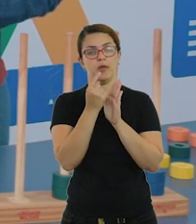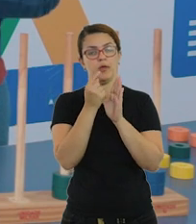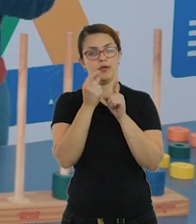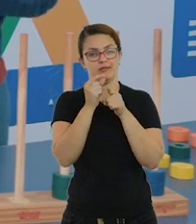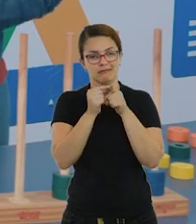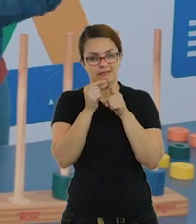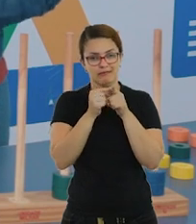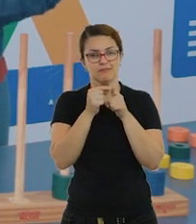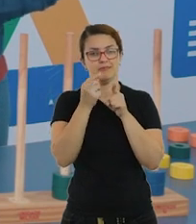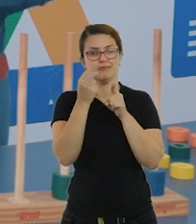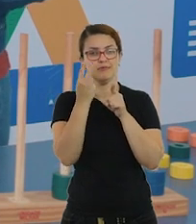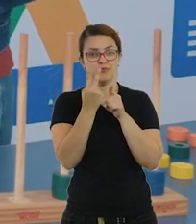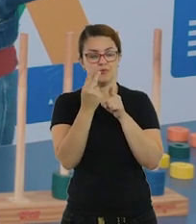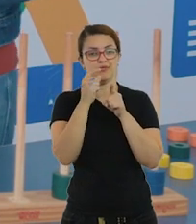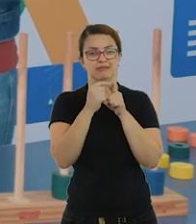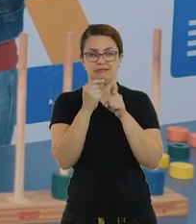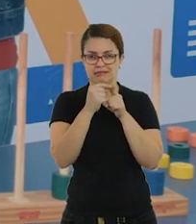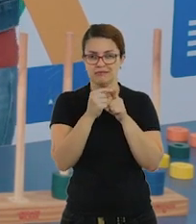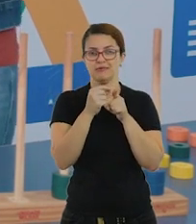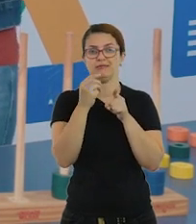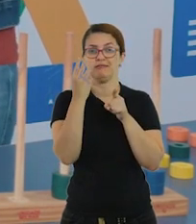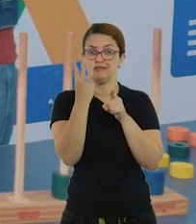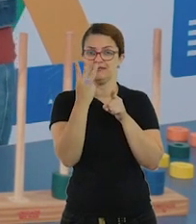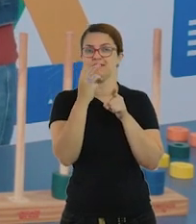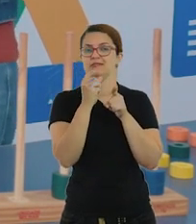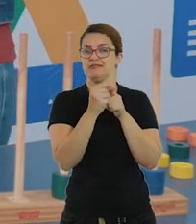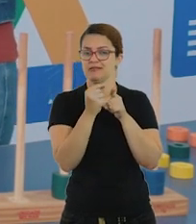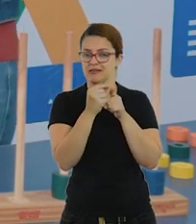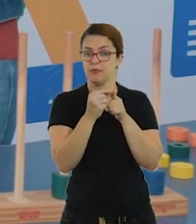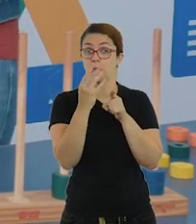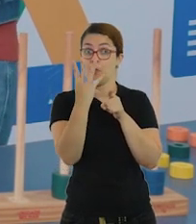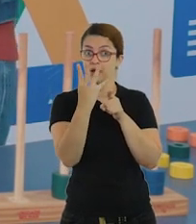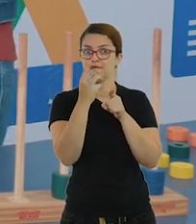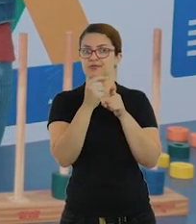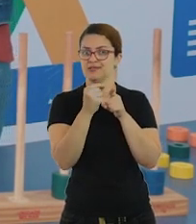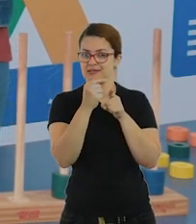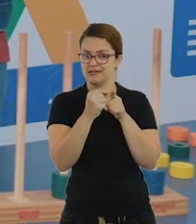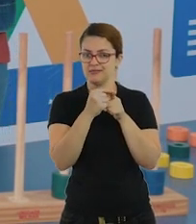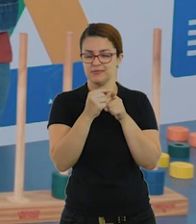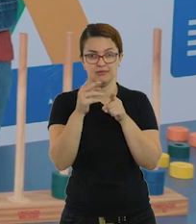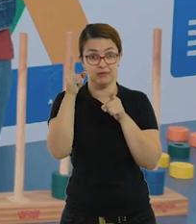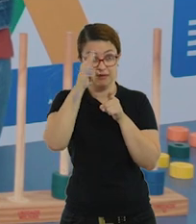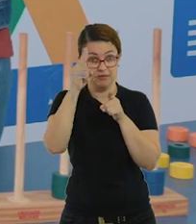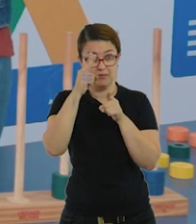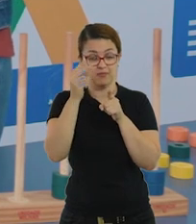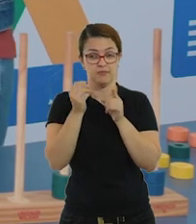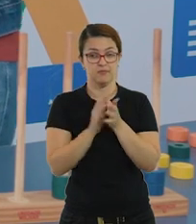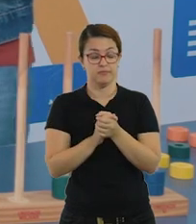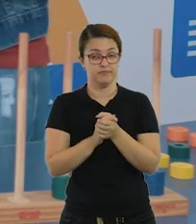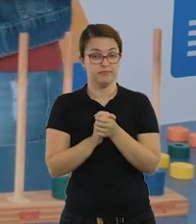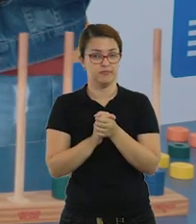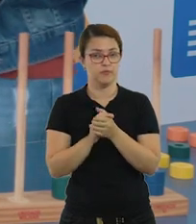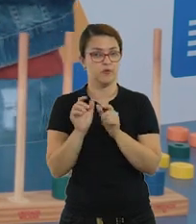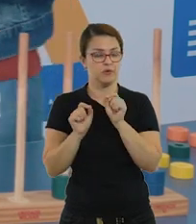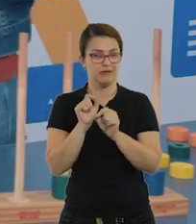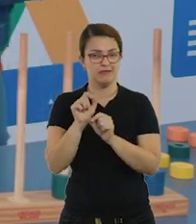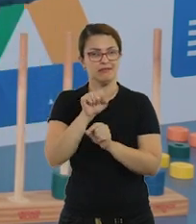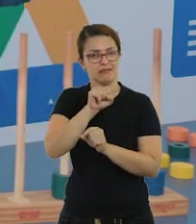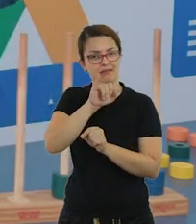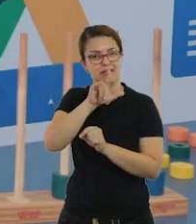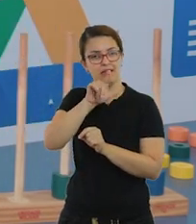duas sílabas, três sílabas e quatro sílabas. Todo mundo tá lembrado o que é sílabas? Então, vamos relembrar,